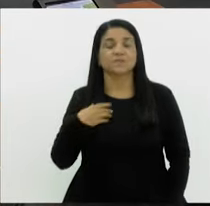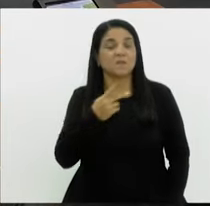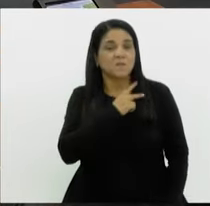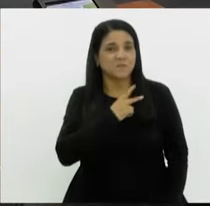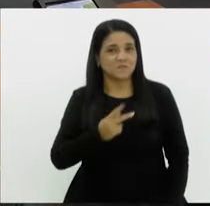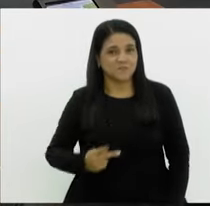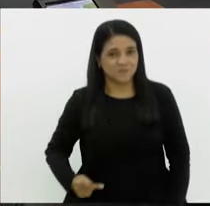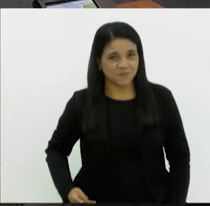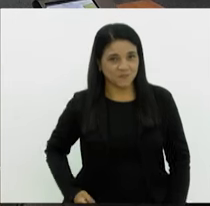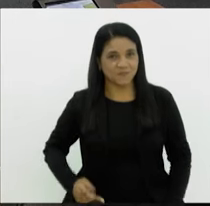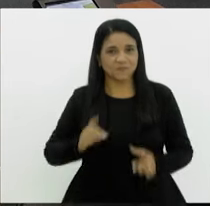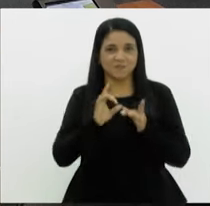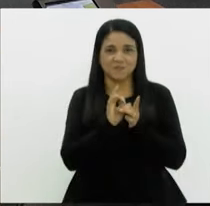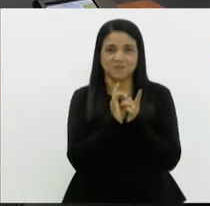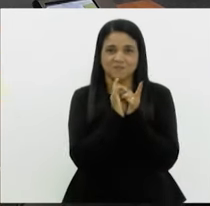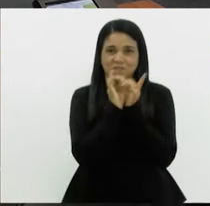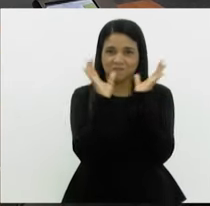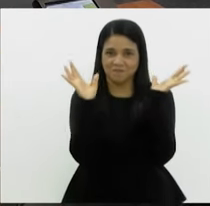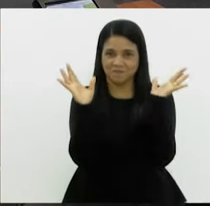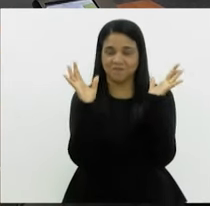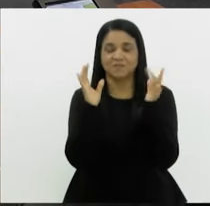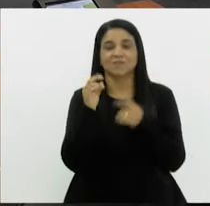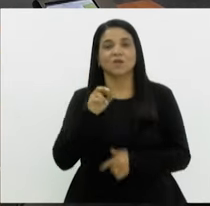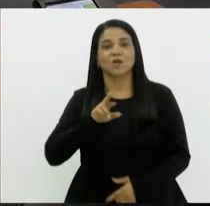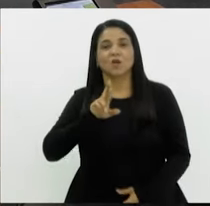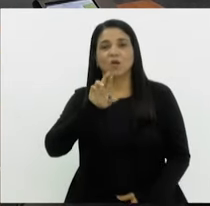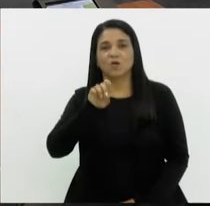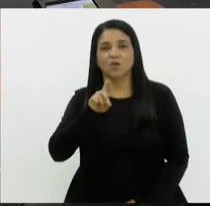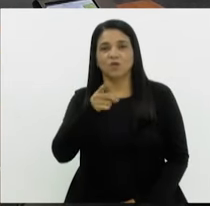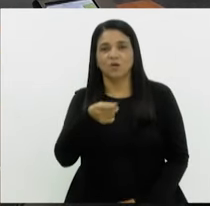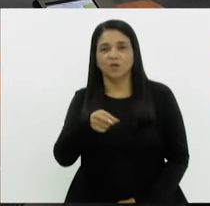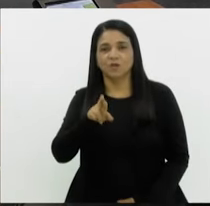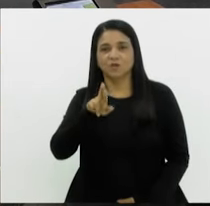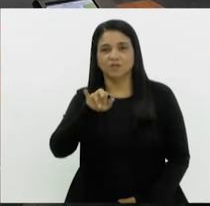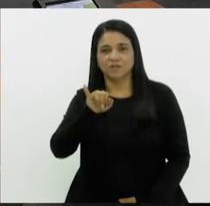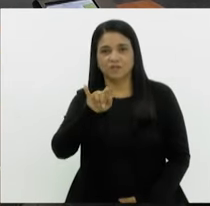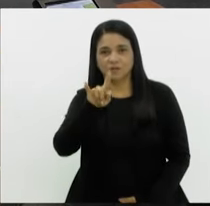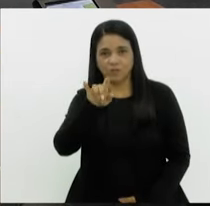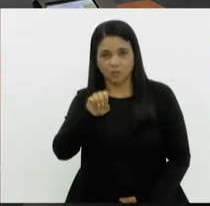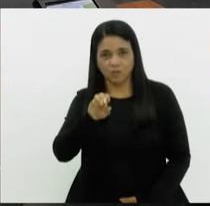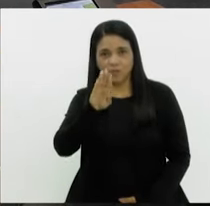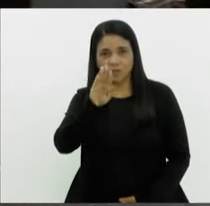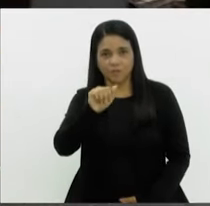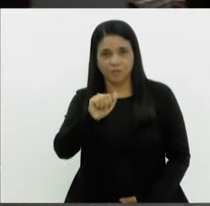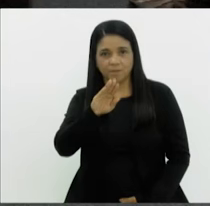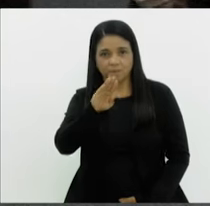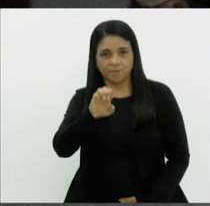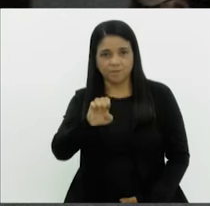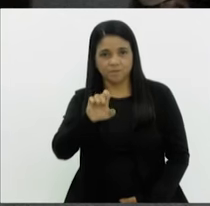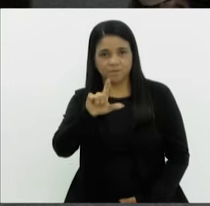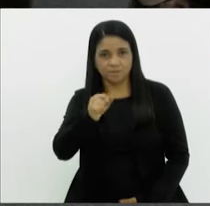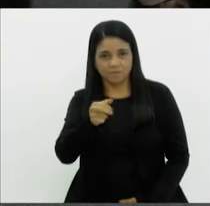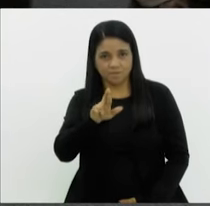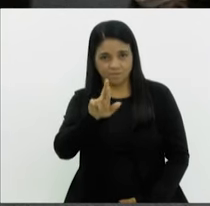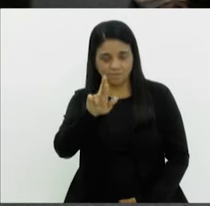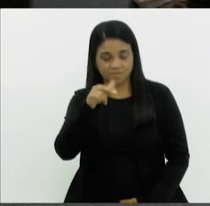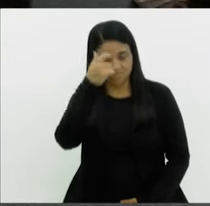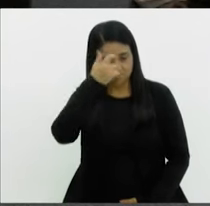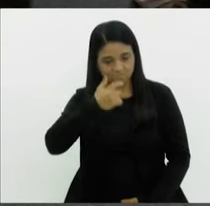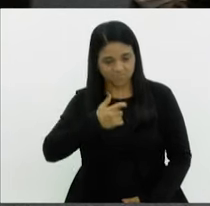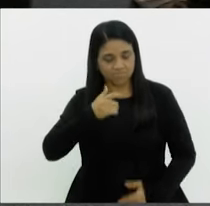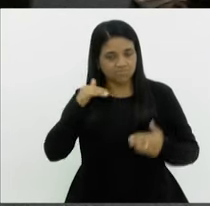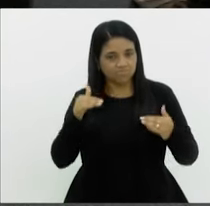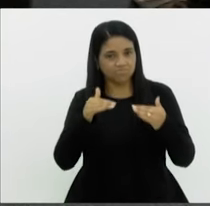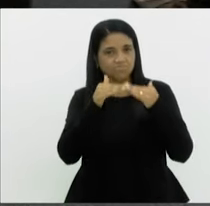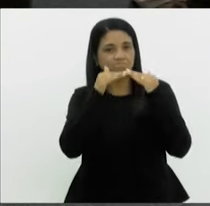Presidente democrático, Rodrigo Bacelar, também estou aqui para manifestar favorável